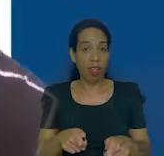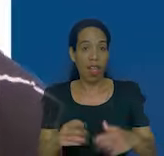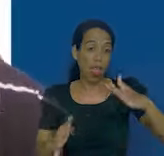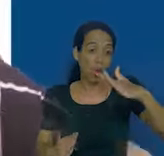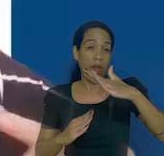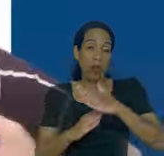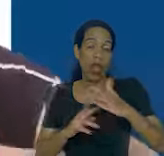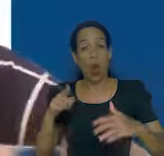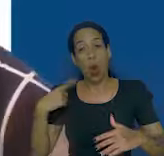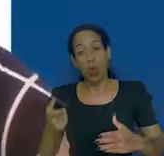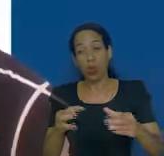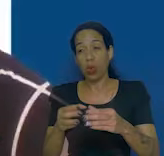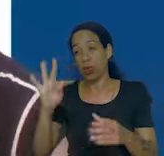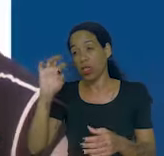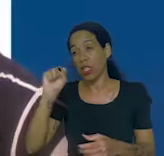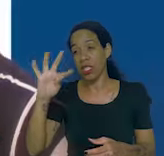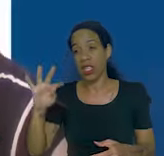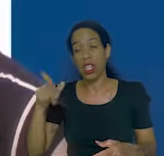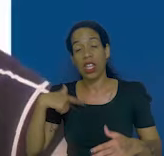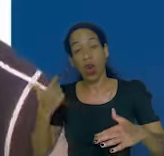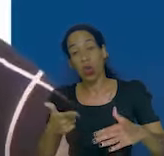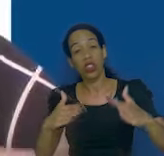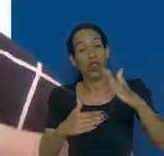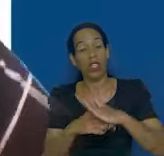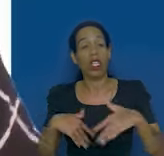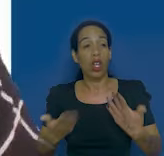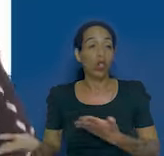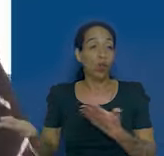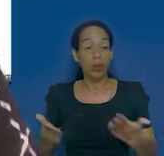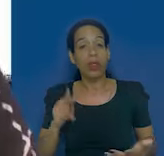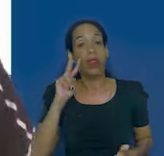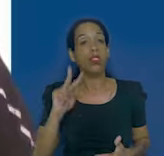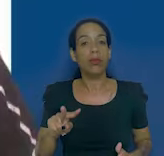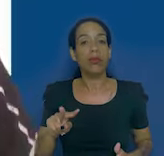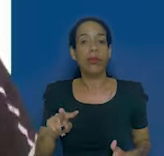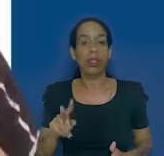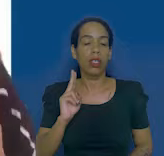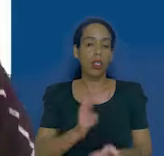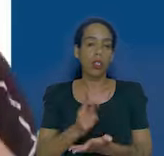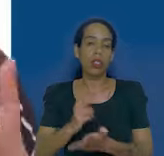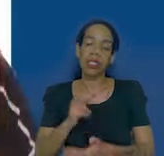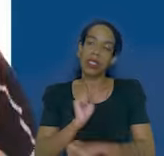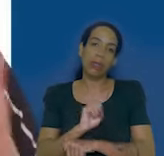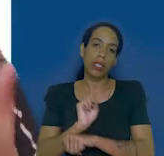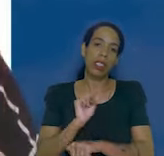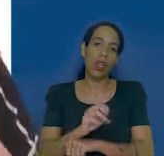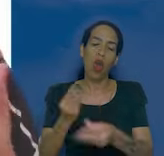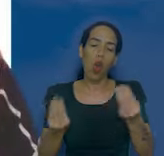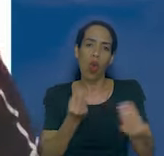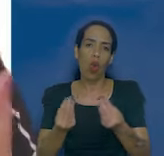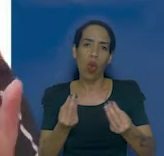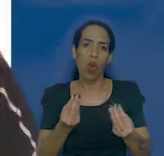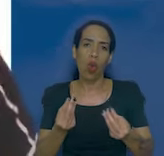um limite, outras turmas do TST traziam outro limite. Então, assim, a gente trouxe a nossa visão e meio que ficou esperando um pouco para ver